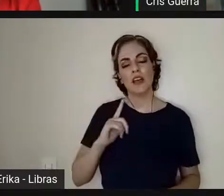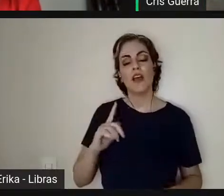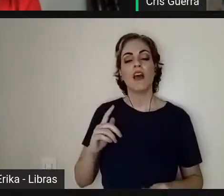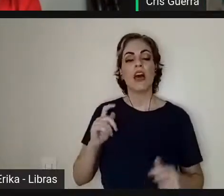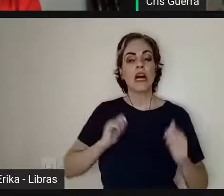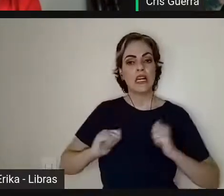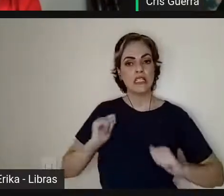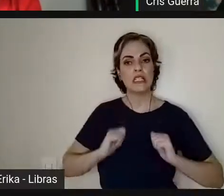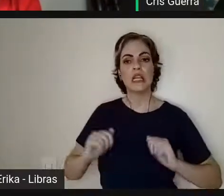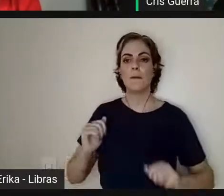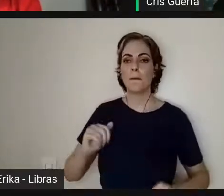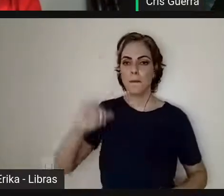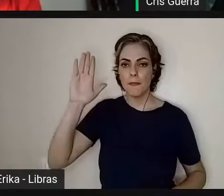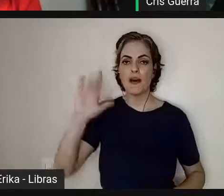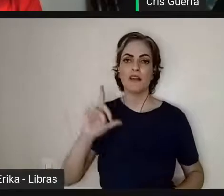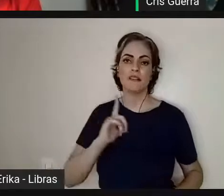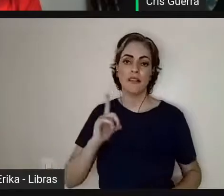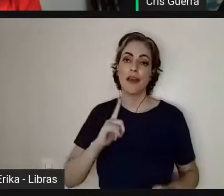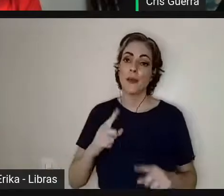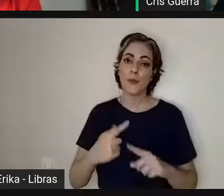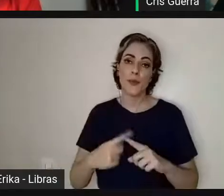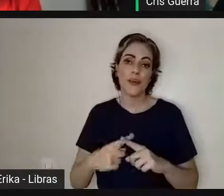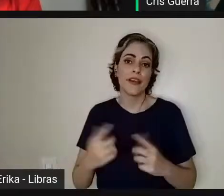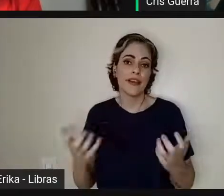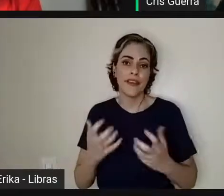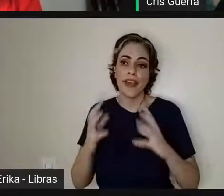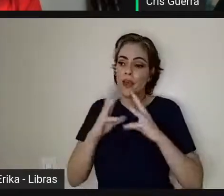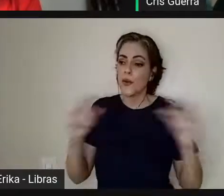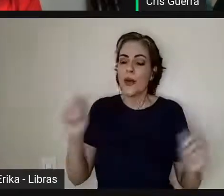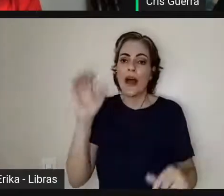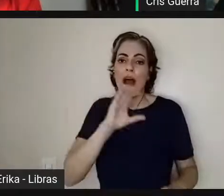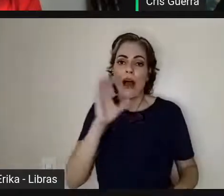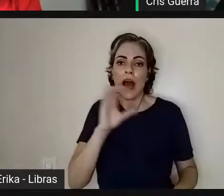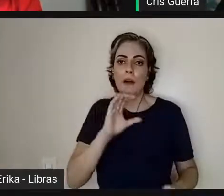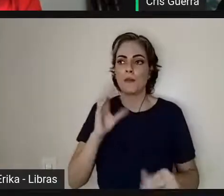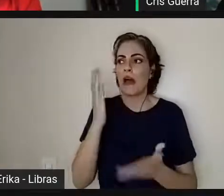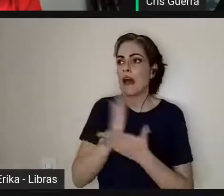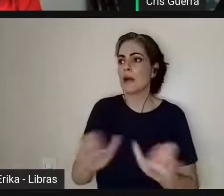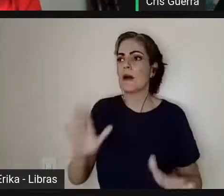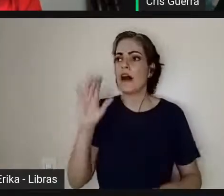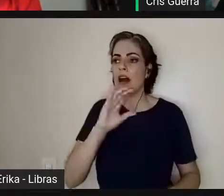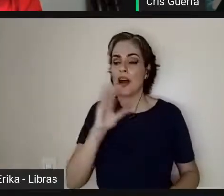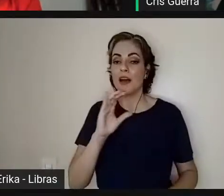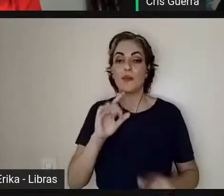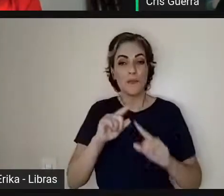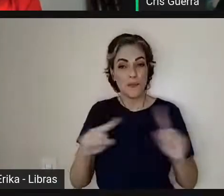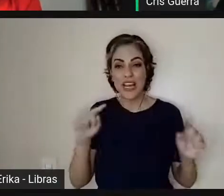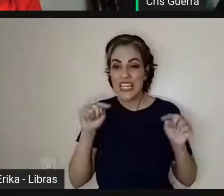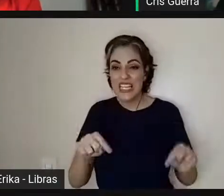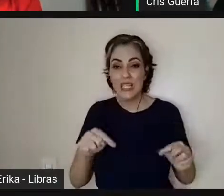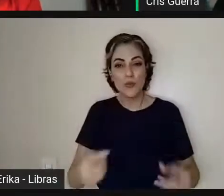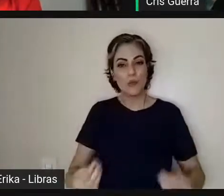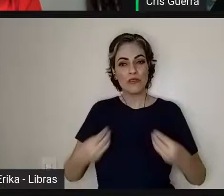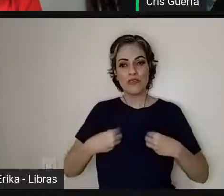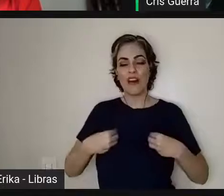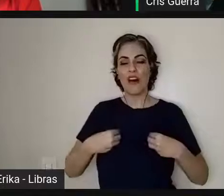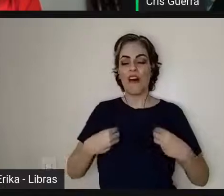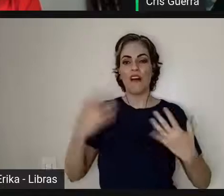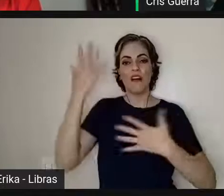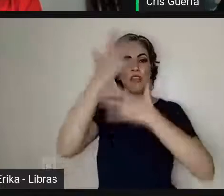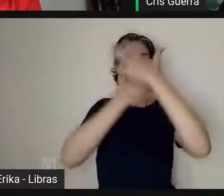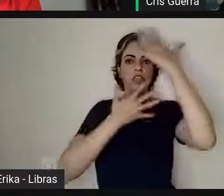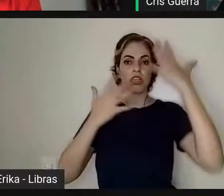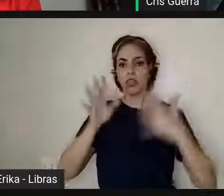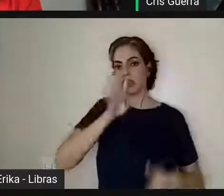gente quer que passe logo, né? E nessa brincadeira de querer que passe logo, às vezes a gente faz coisas que a gente não deveria fazer, porque a gente esquece de pensar